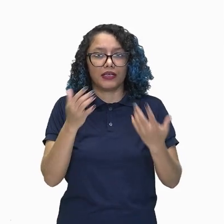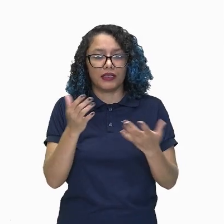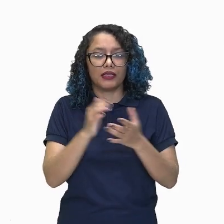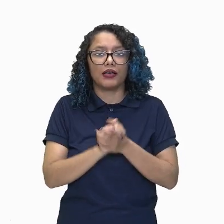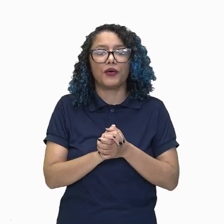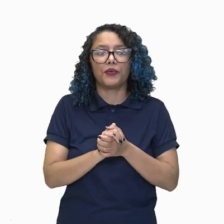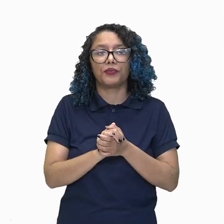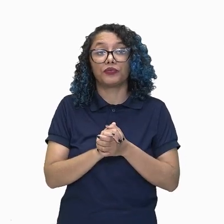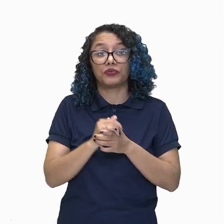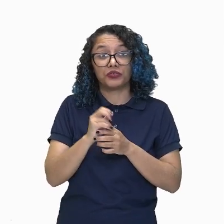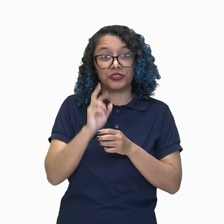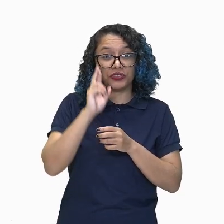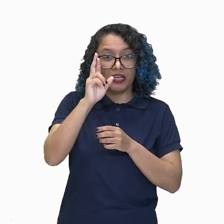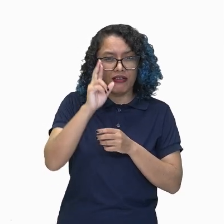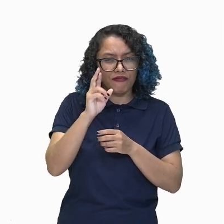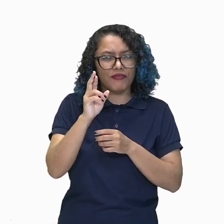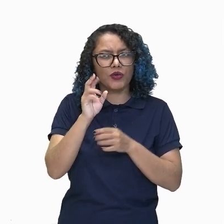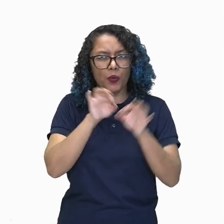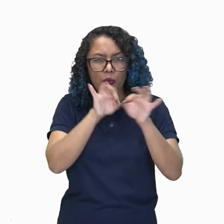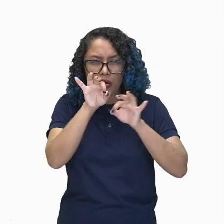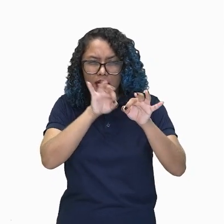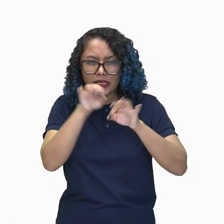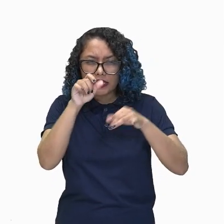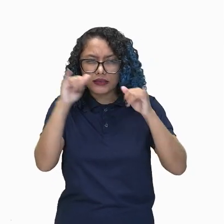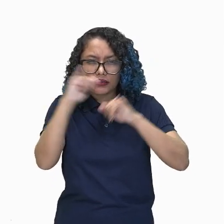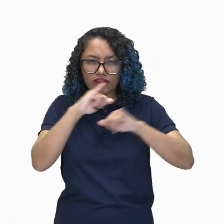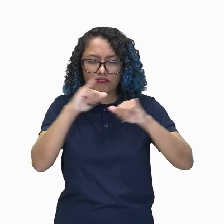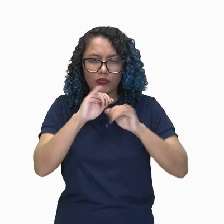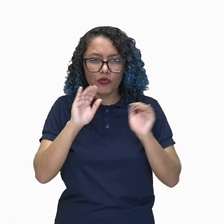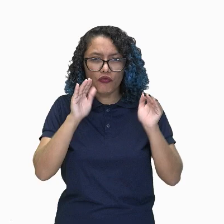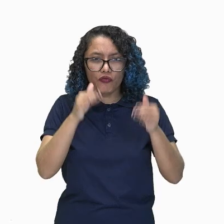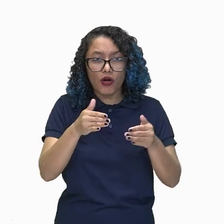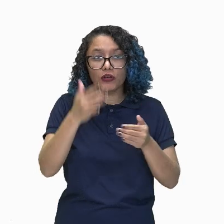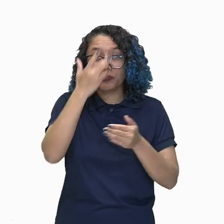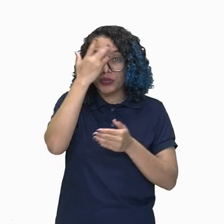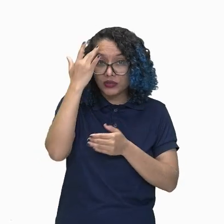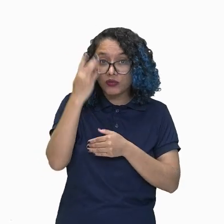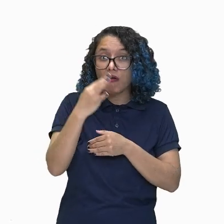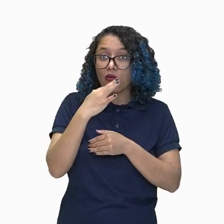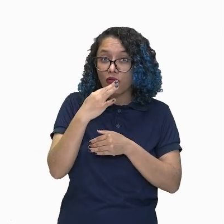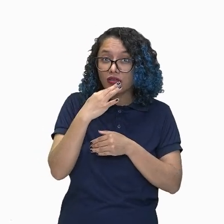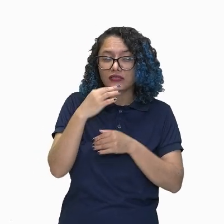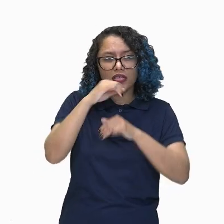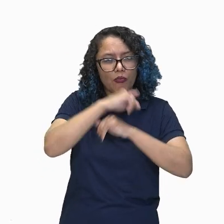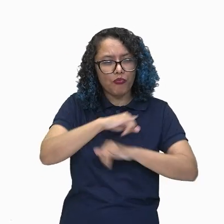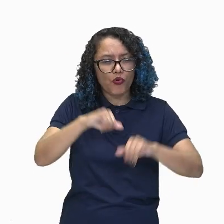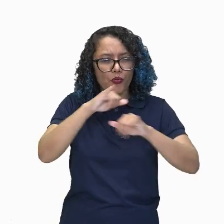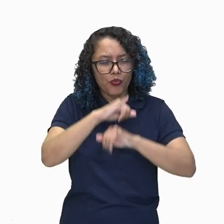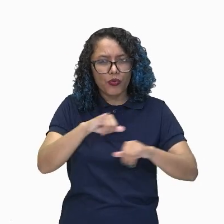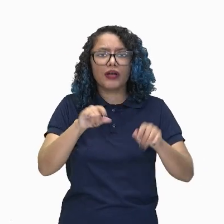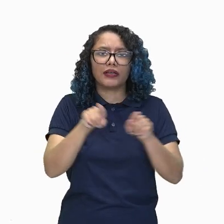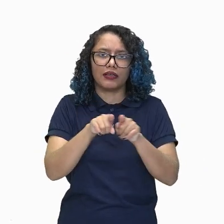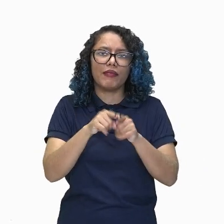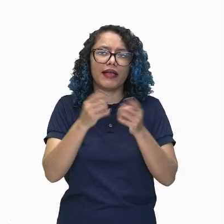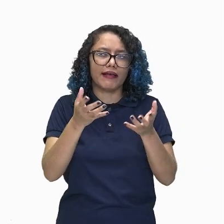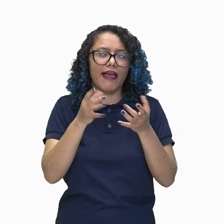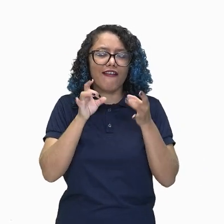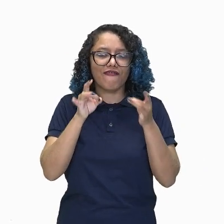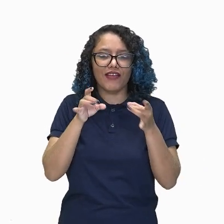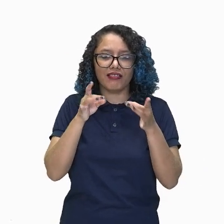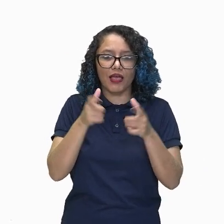eles vão promover essas propagandas para que as pessoas tenham conhecimento e, claro, eles consigam vender